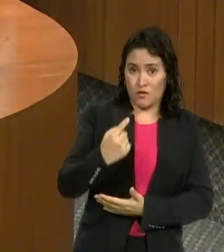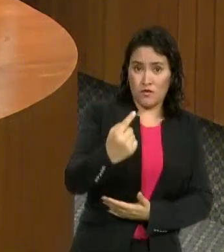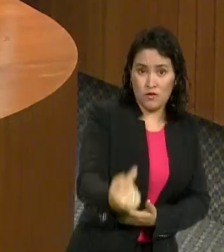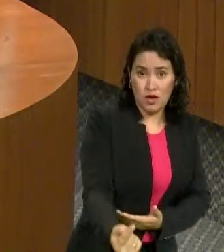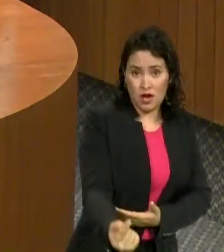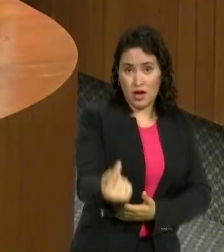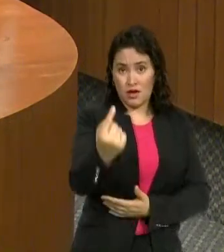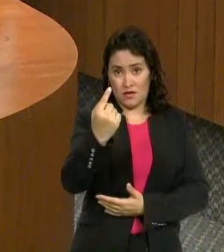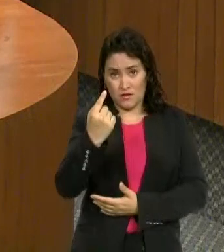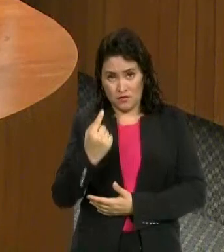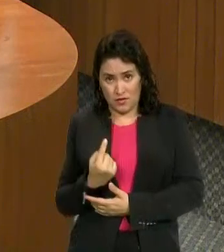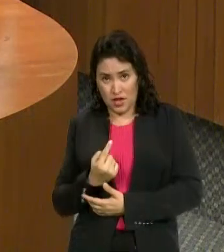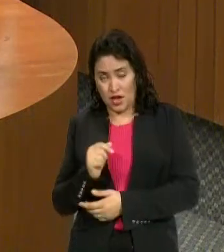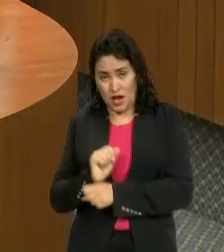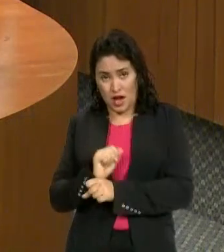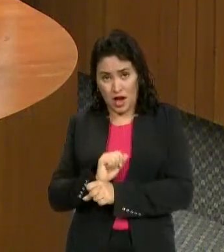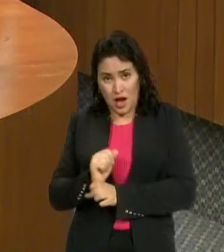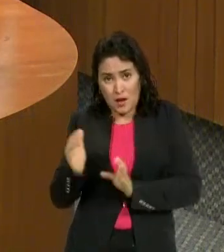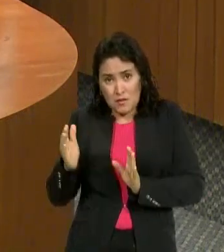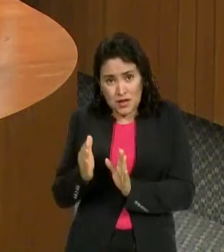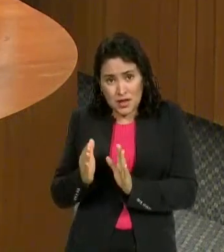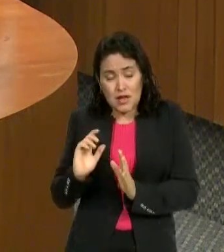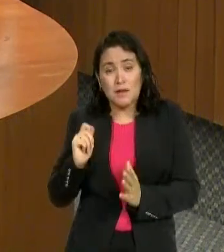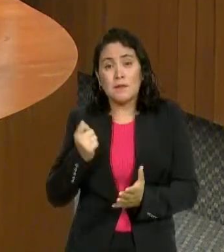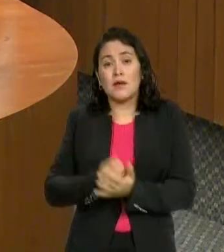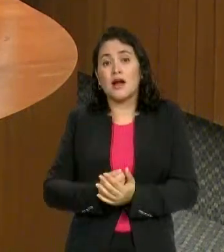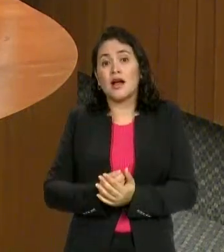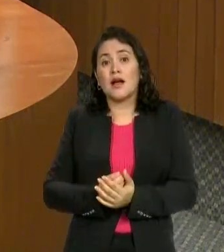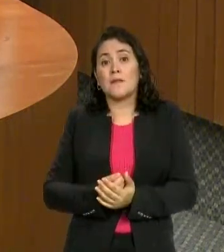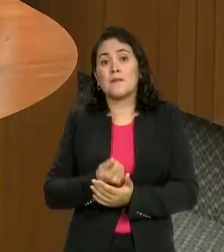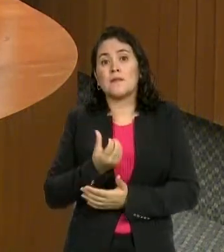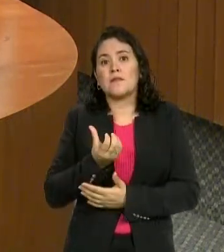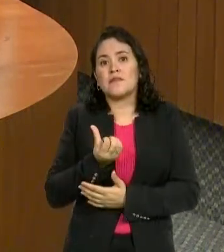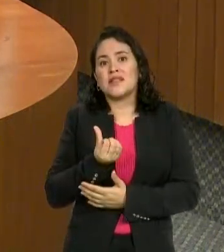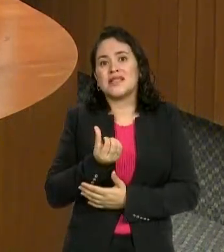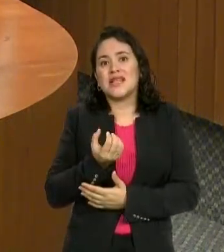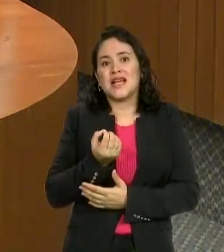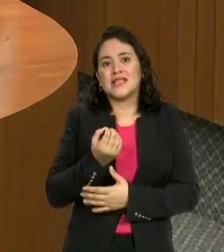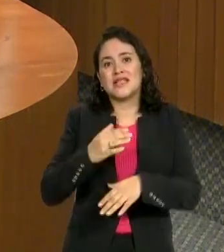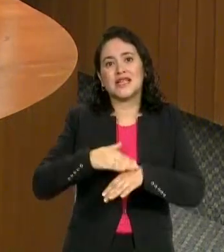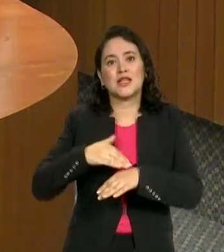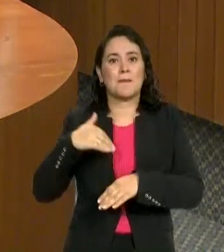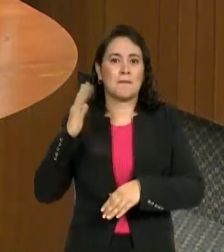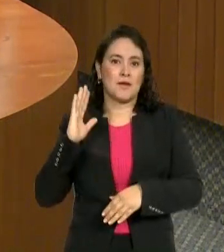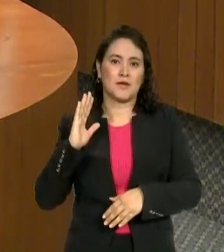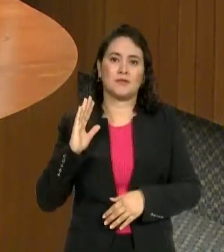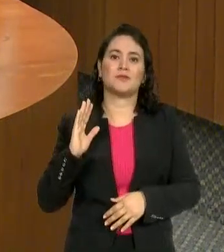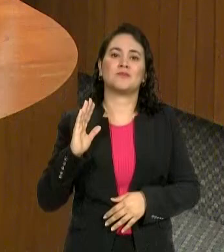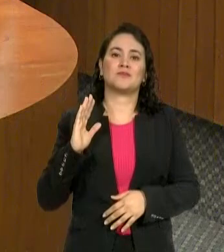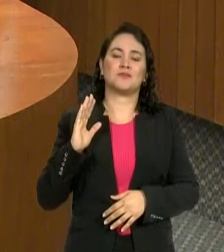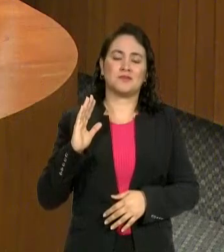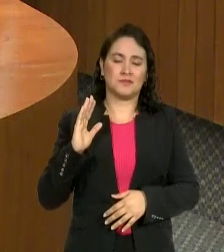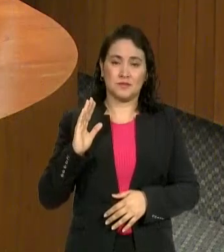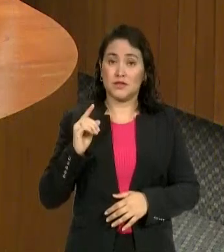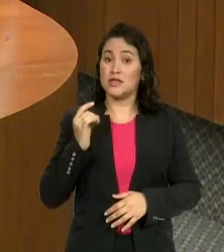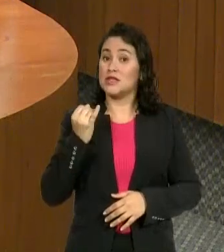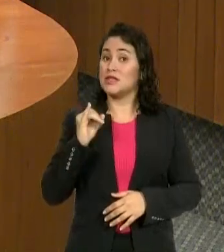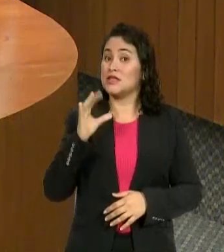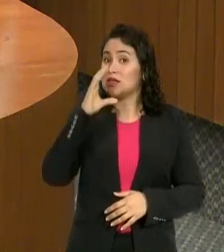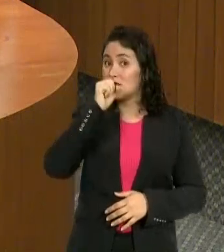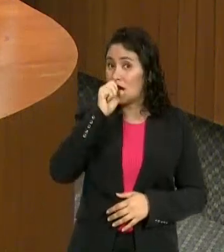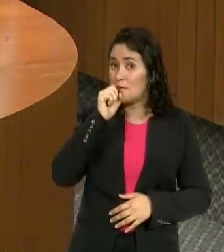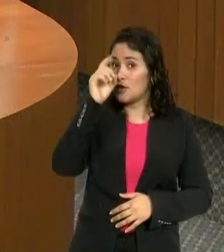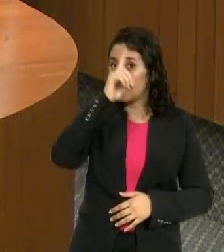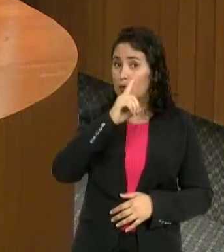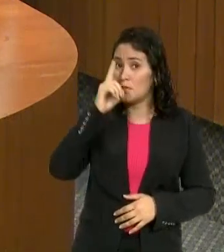veículo pequeno de R$100, você vai pagar 60 a mais. Se for do final de semana